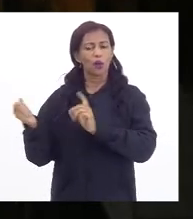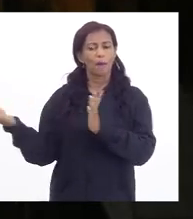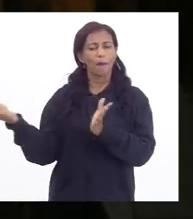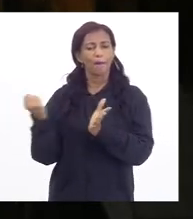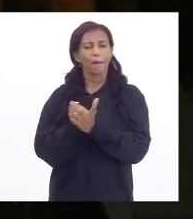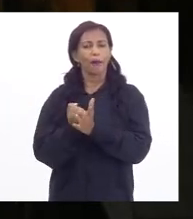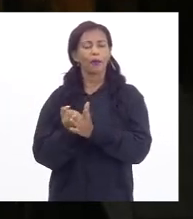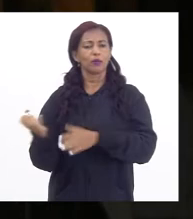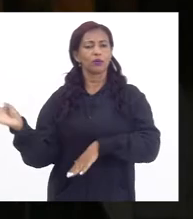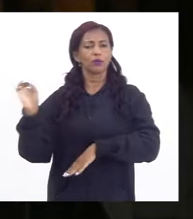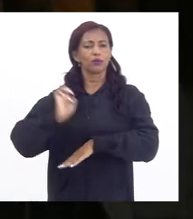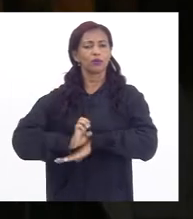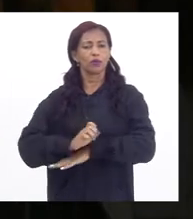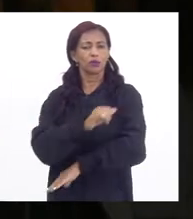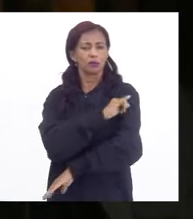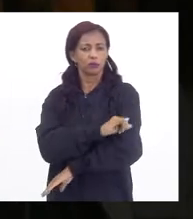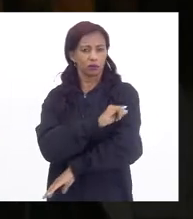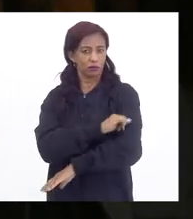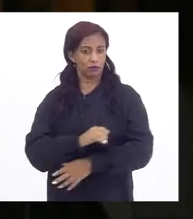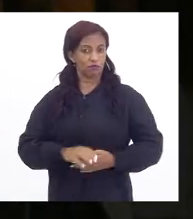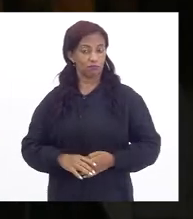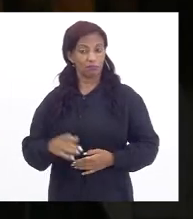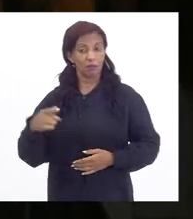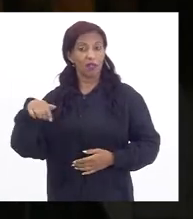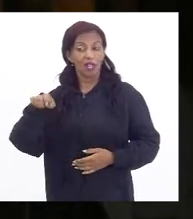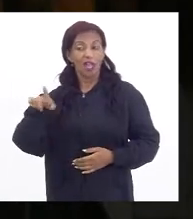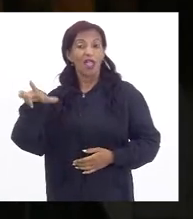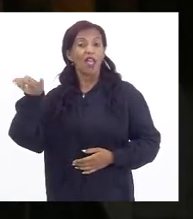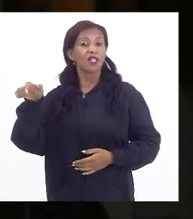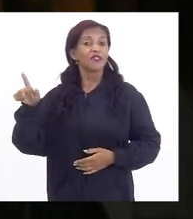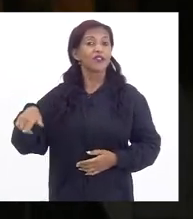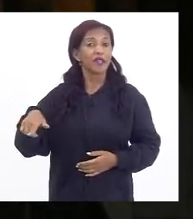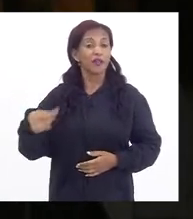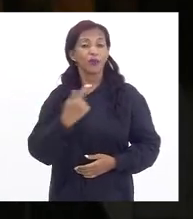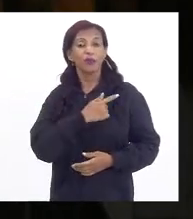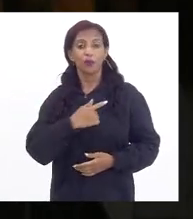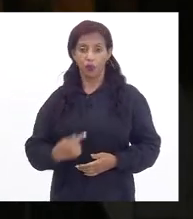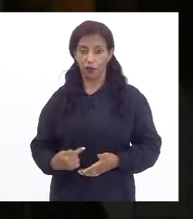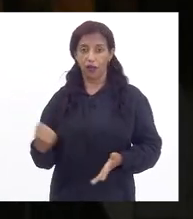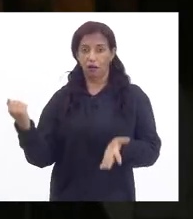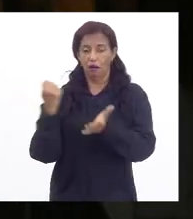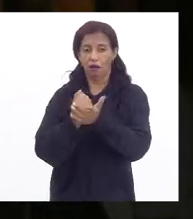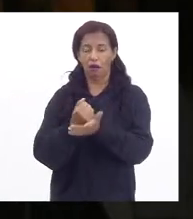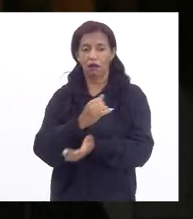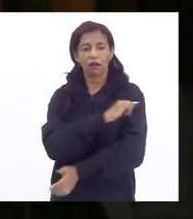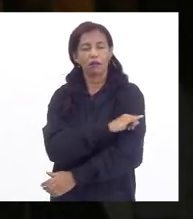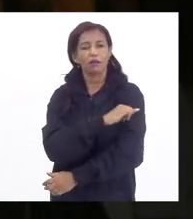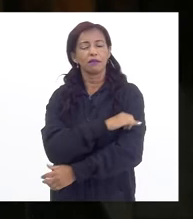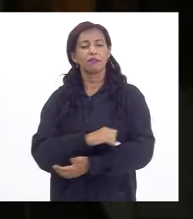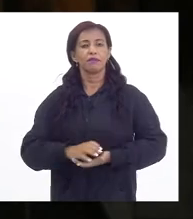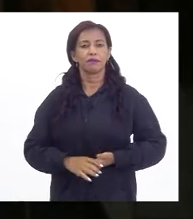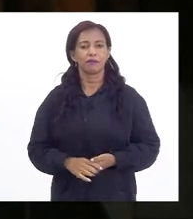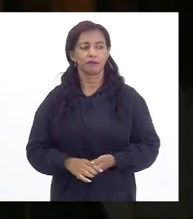Pacto do Estado do Rio de Janeiro. Eles que eu digo, o governo, o Pacto do Rio de Janeiro.